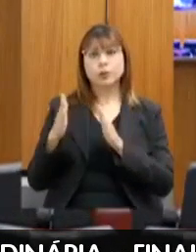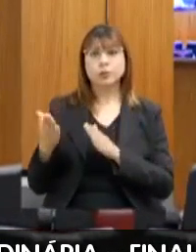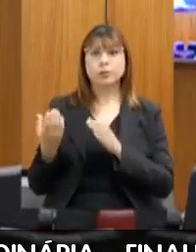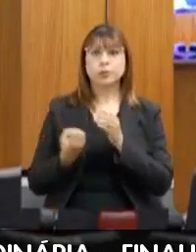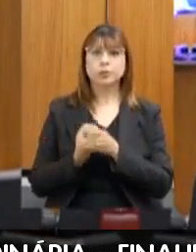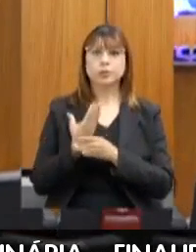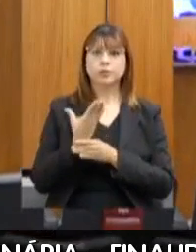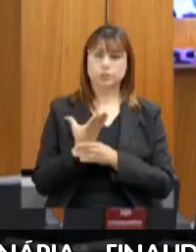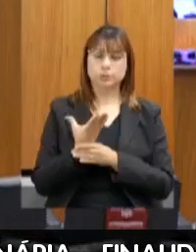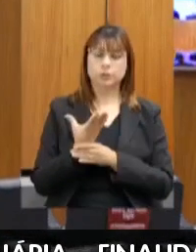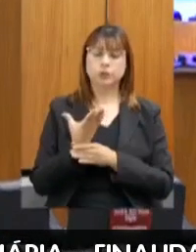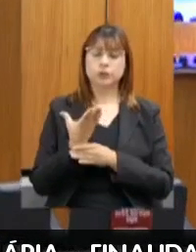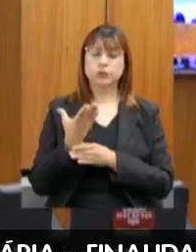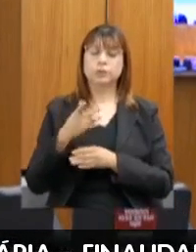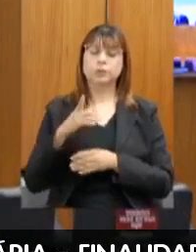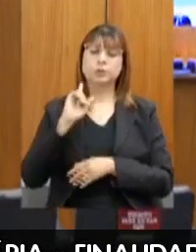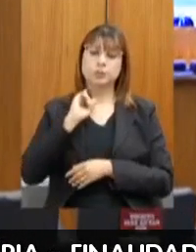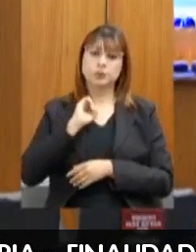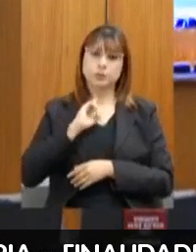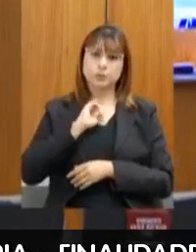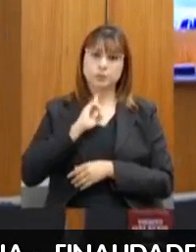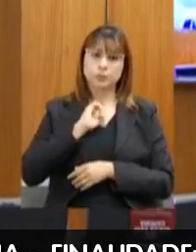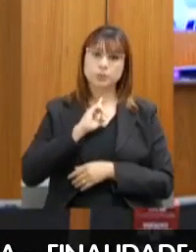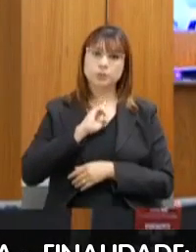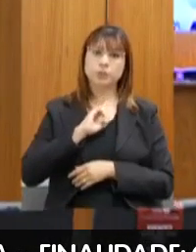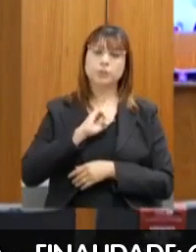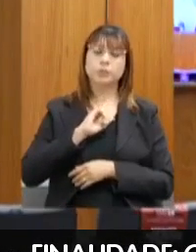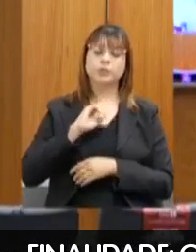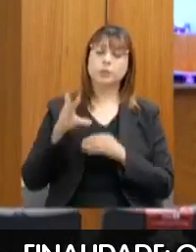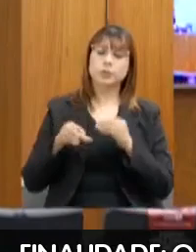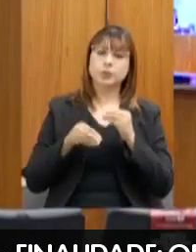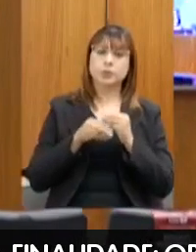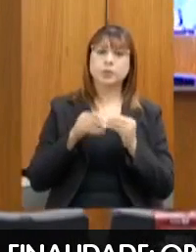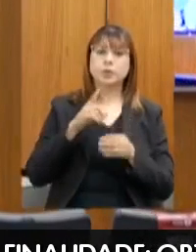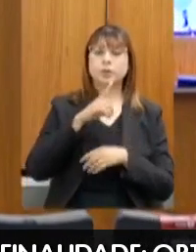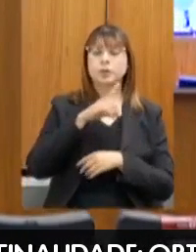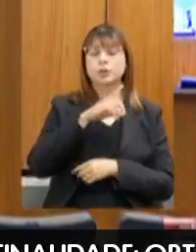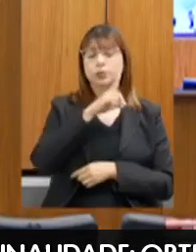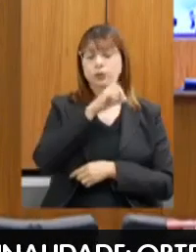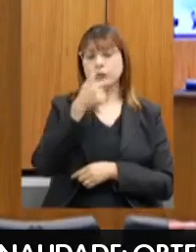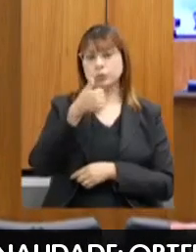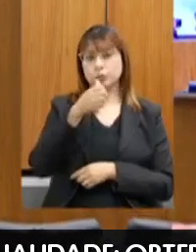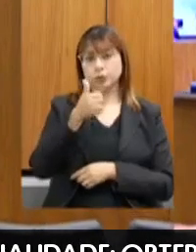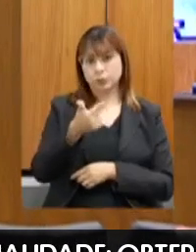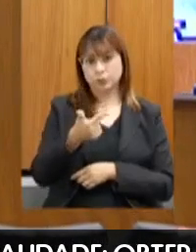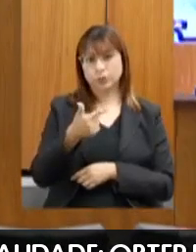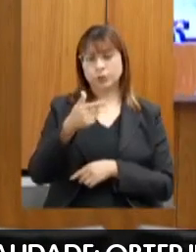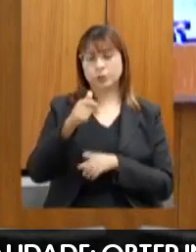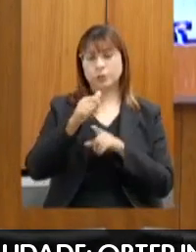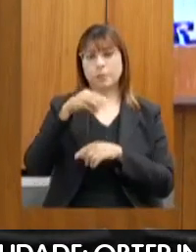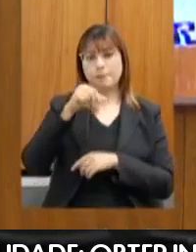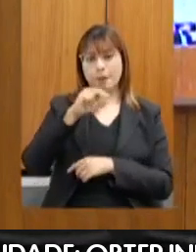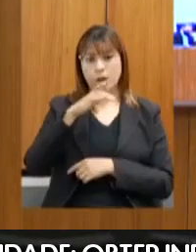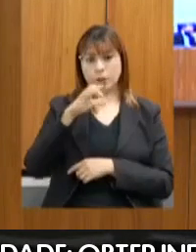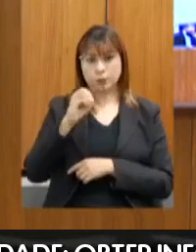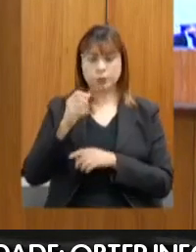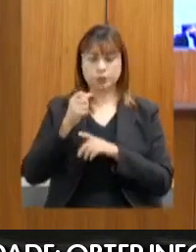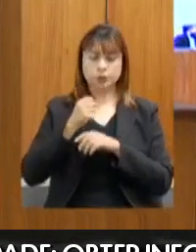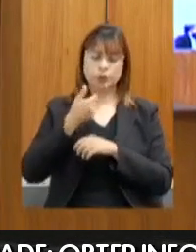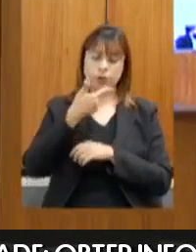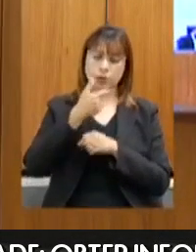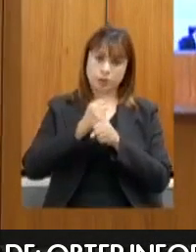Gerais pela Emenda à Constituição do Estado, número 99, de 12 de março de 2019. Por ele, os seus